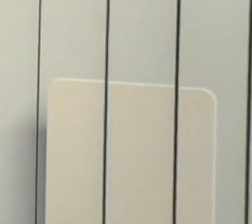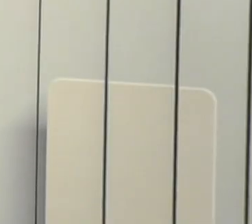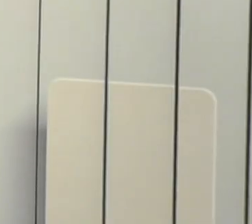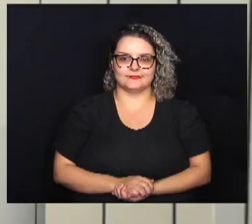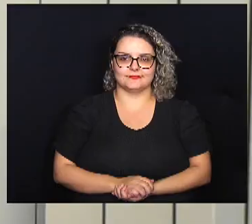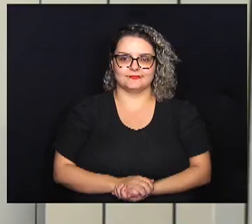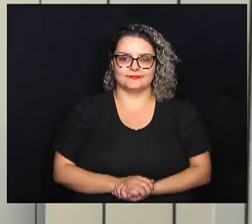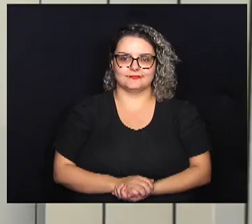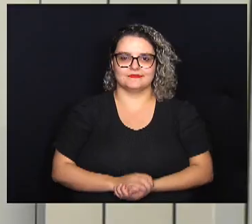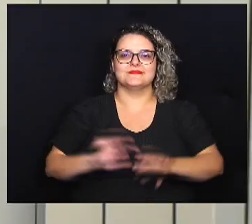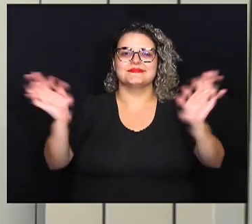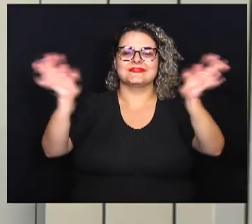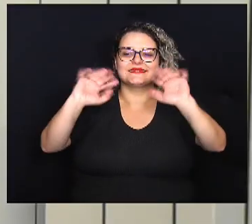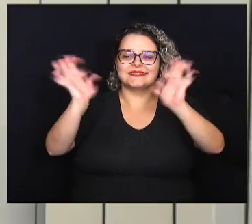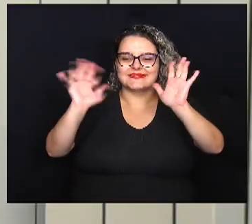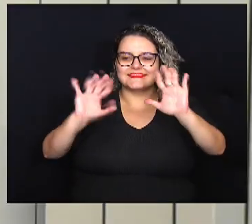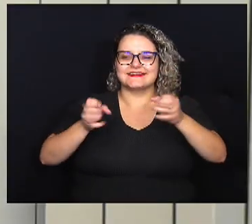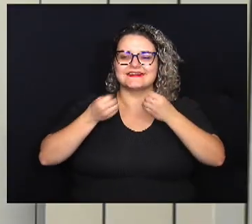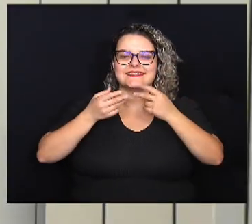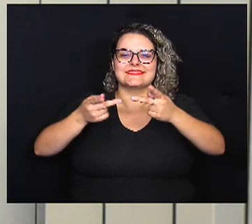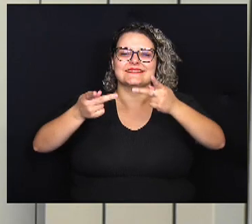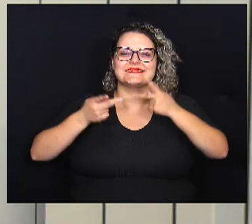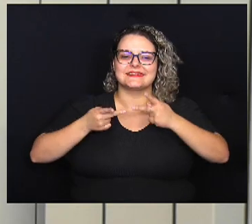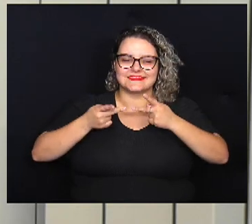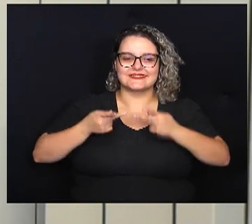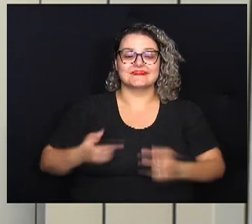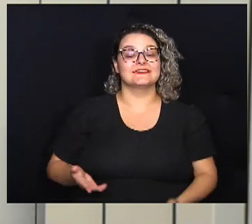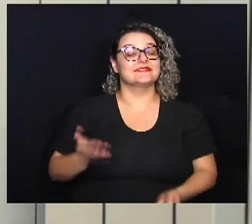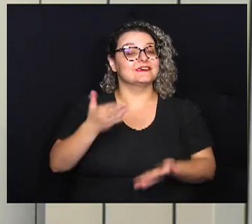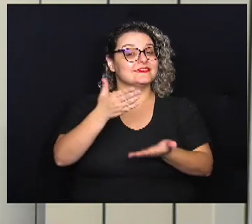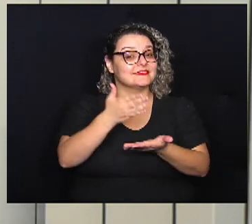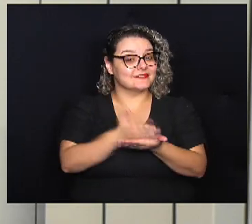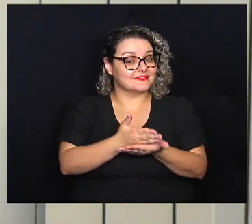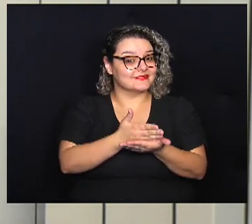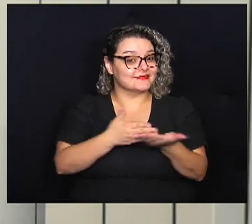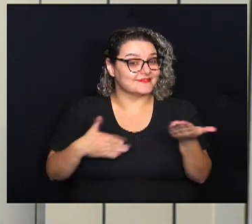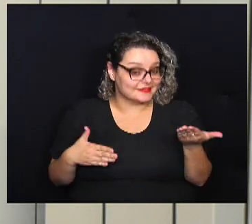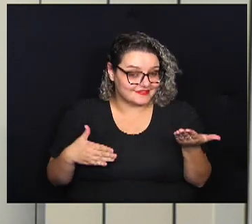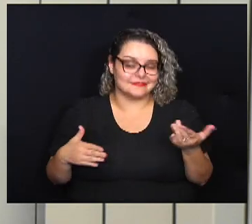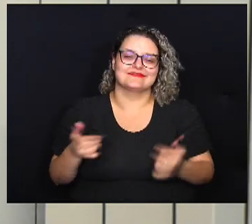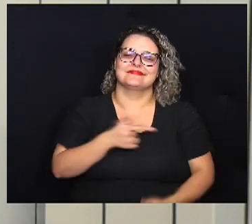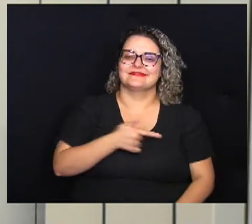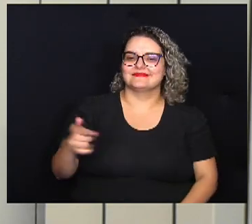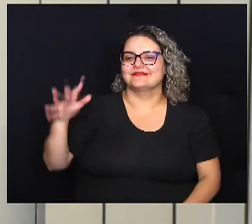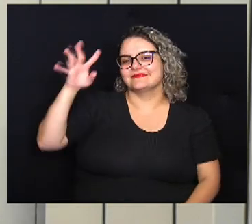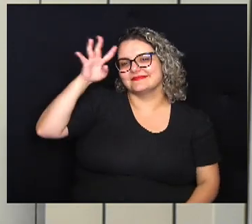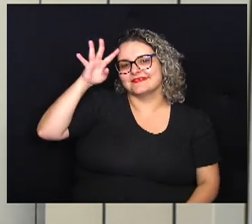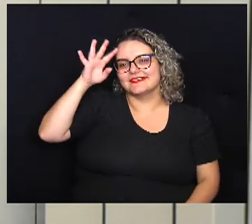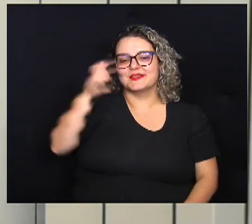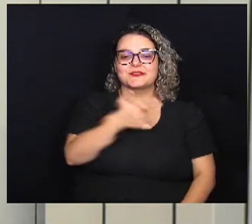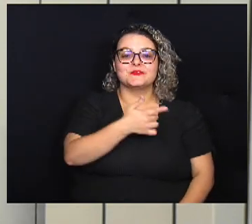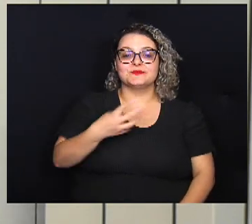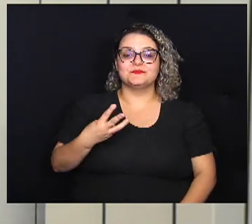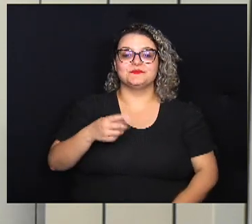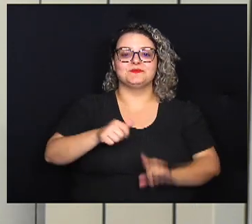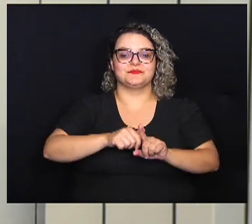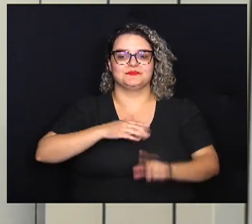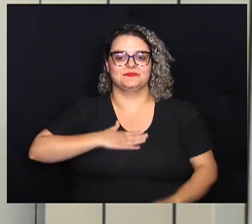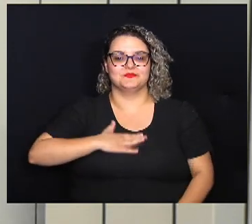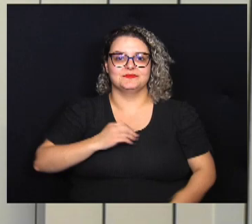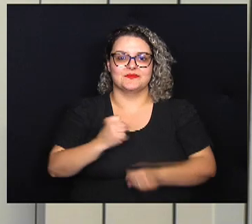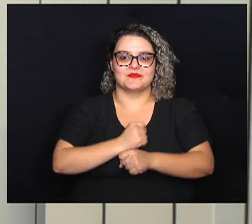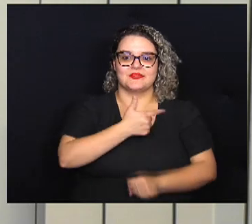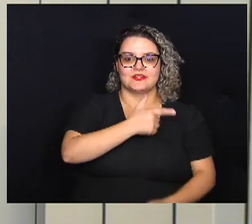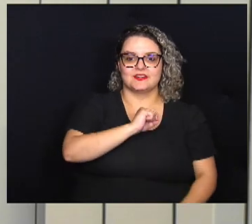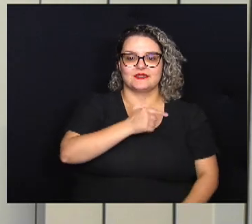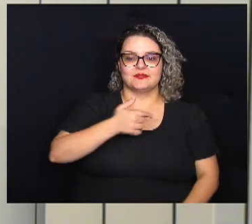Olá, seja bem-vinda, seja bem-vindo. Chegamos ao meio da semana, quarta-feira, 23 de agosto de